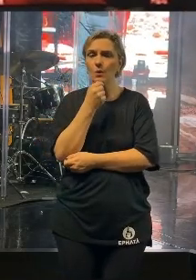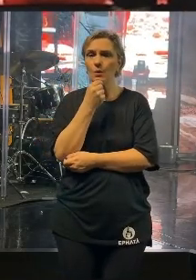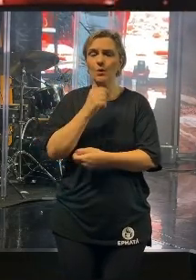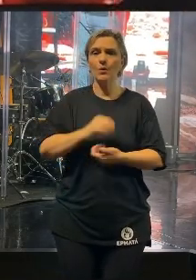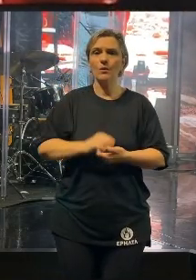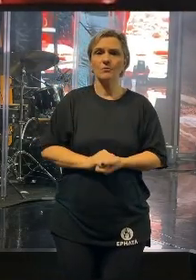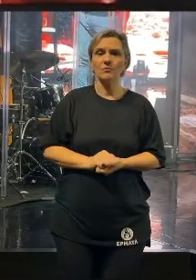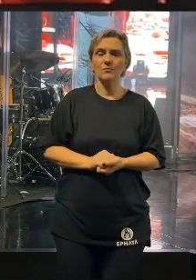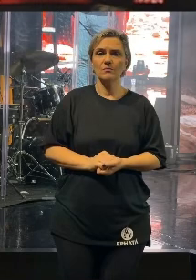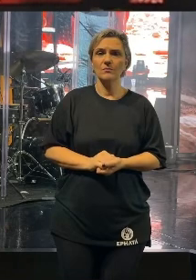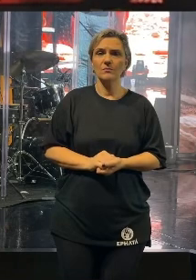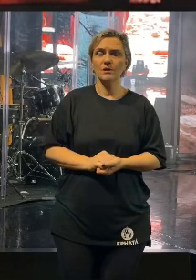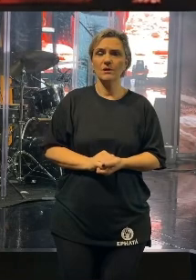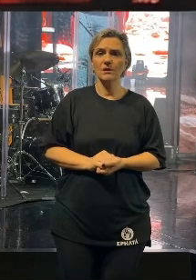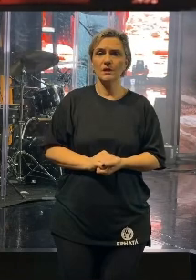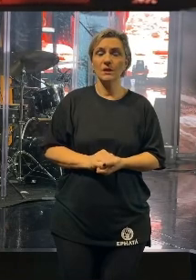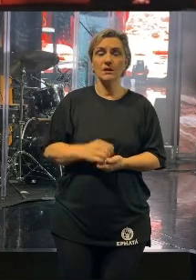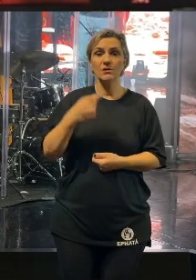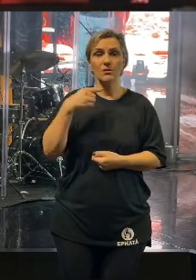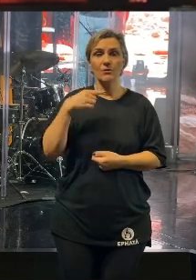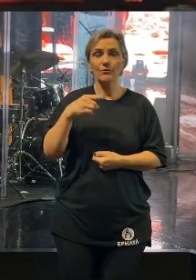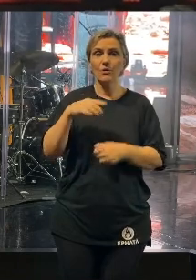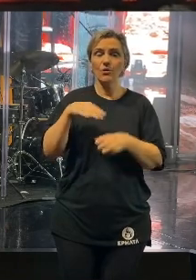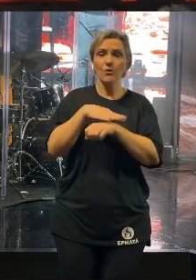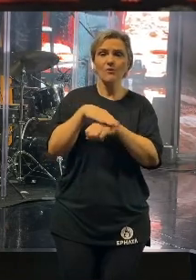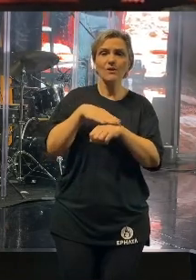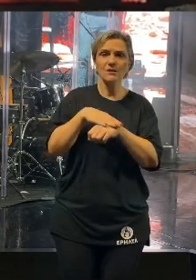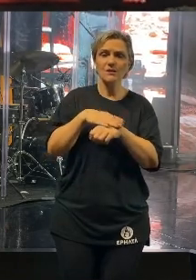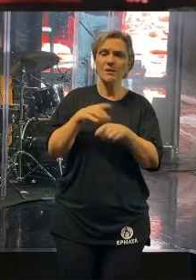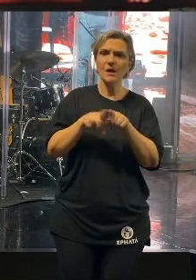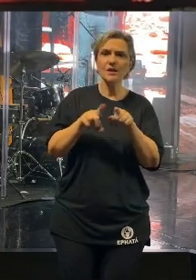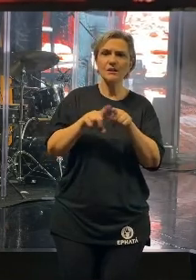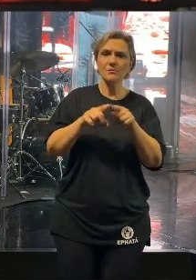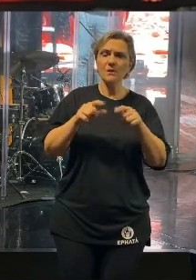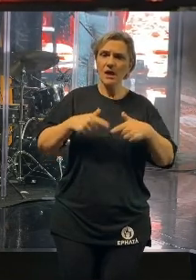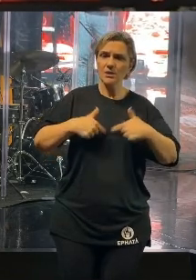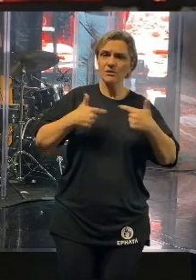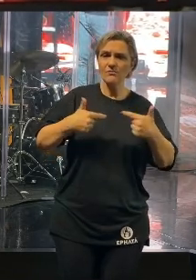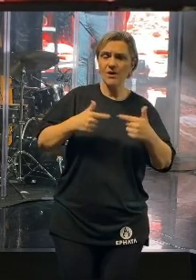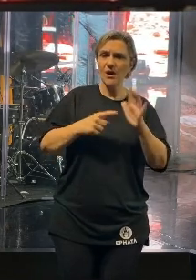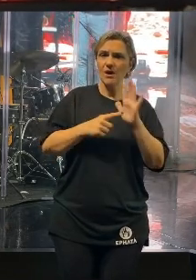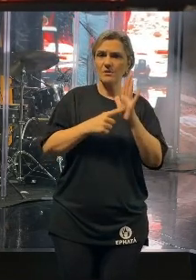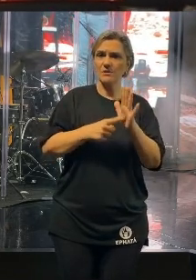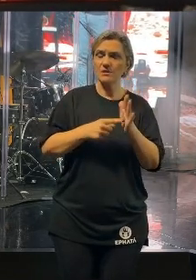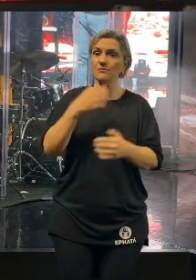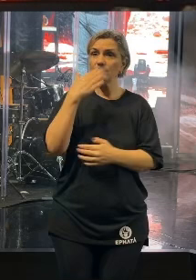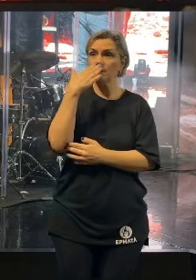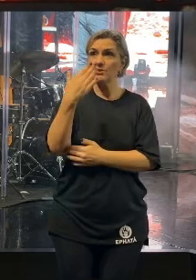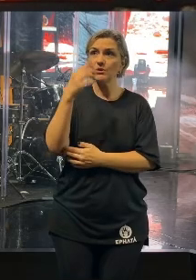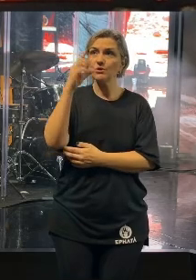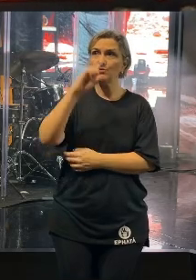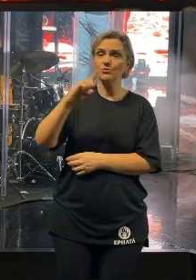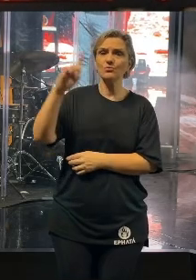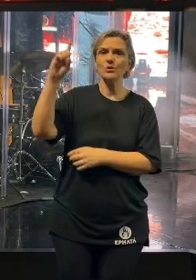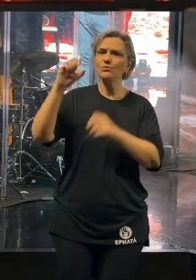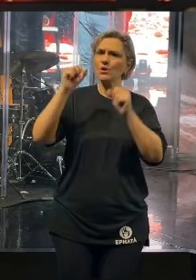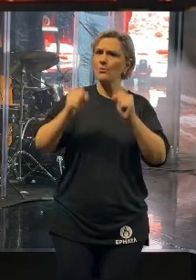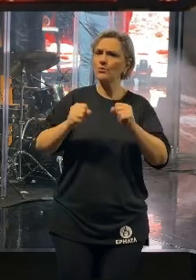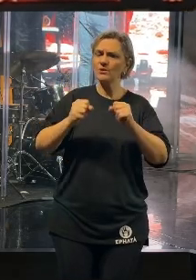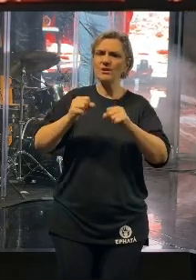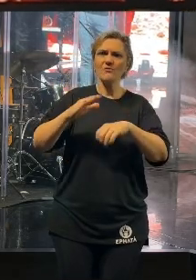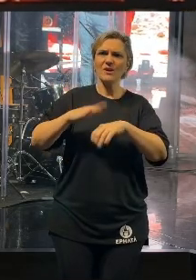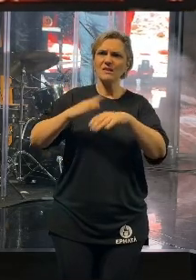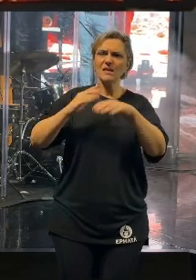apenas não é desabafo, é apenas para que isso possa também te ativar e apresentar que você está diante de um Deus que é poderoso para